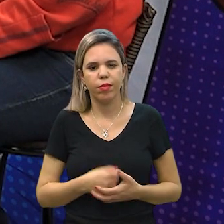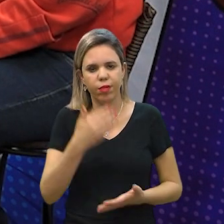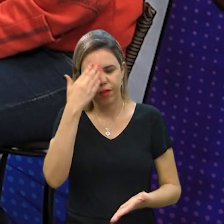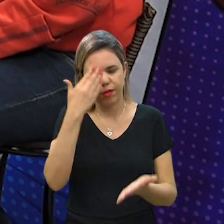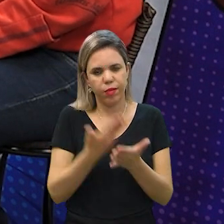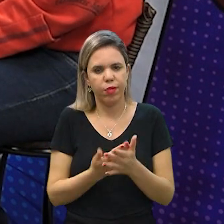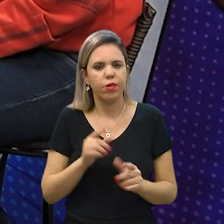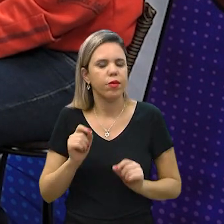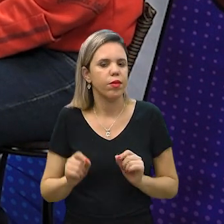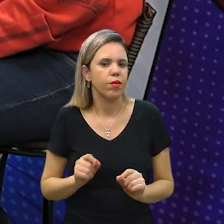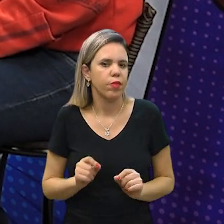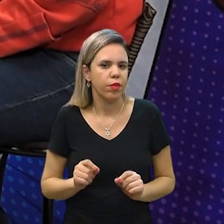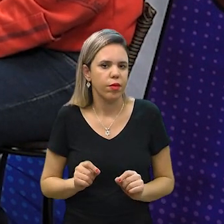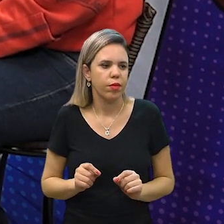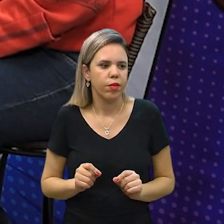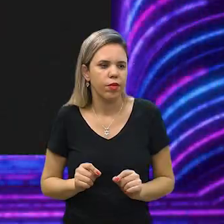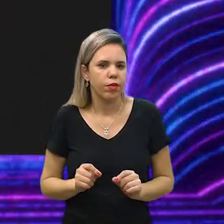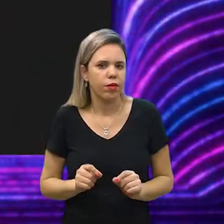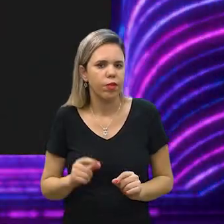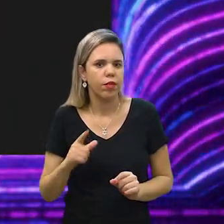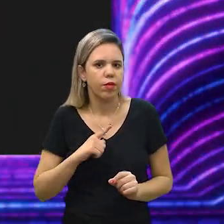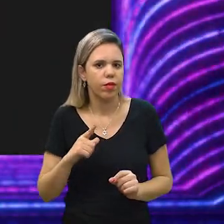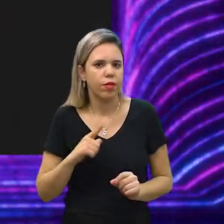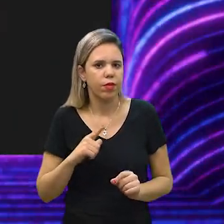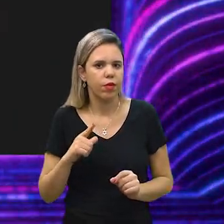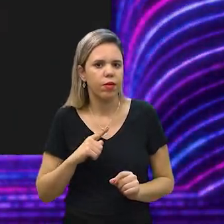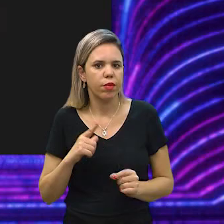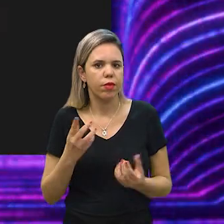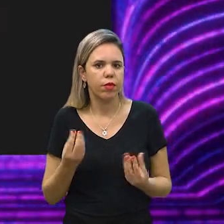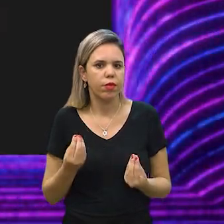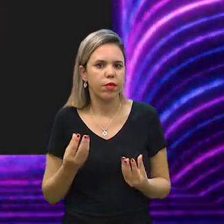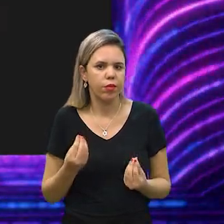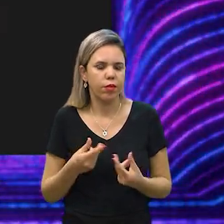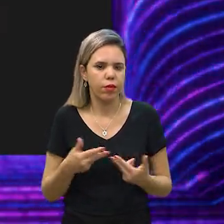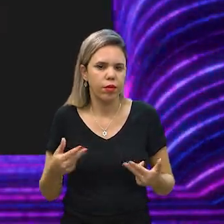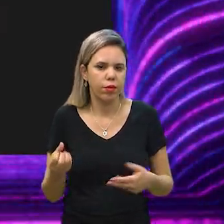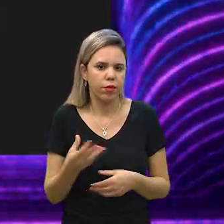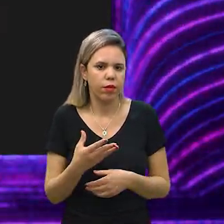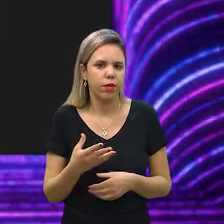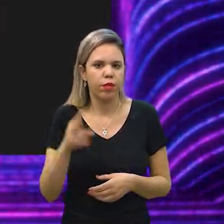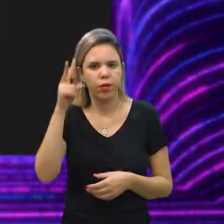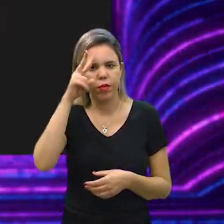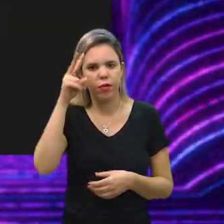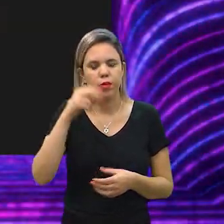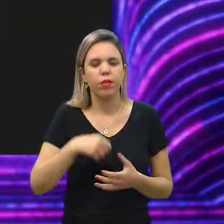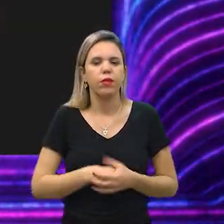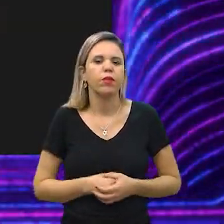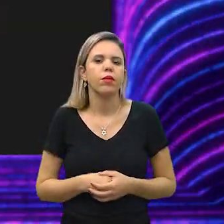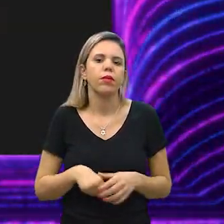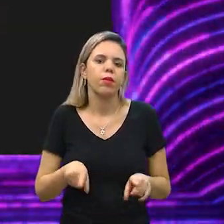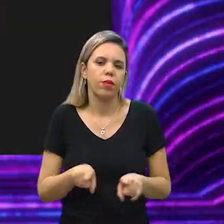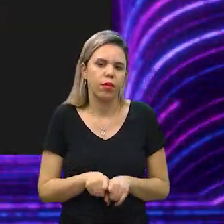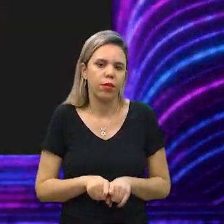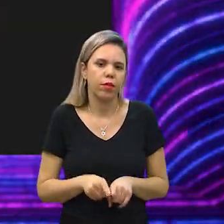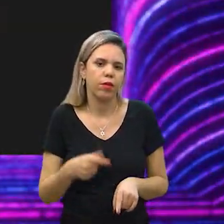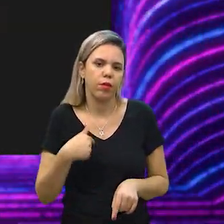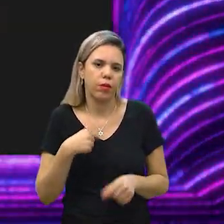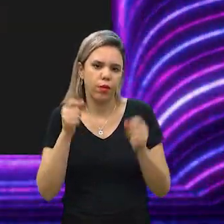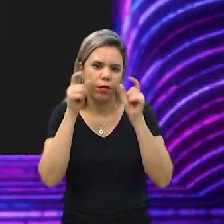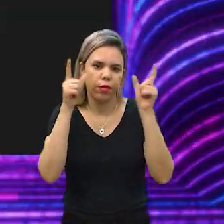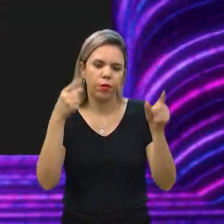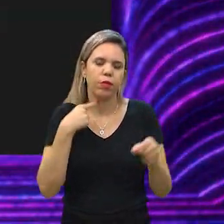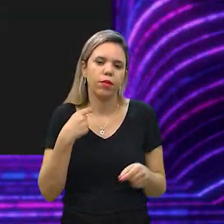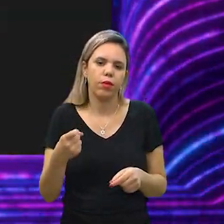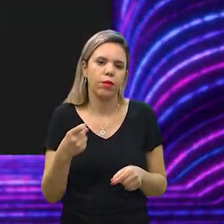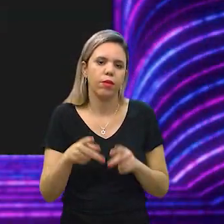Eu acredito que tem bastante coisa nova na história. Também eu